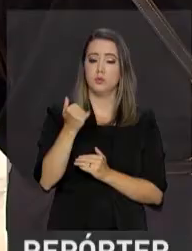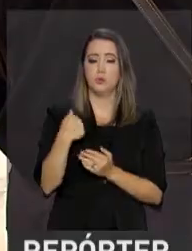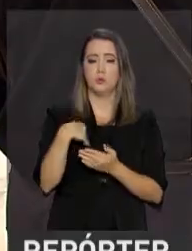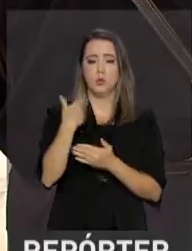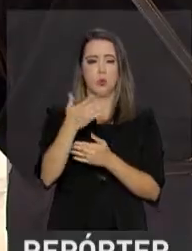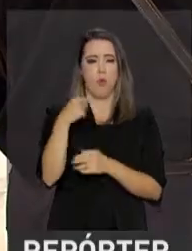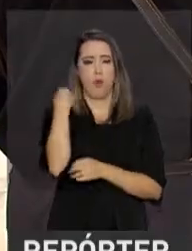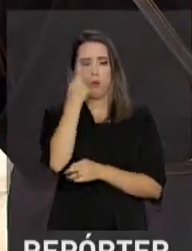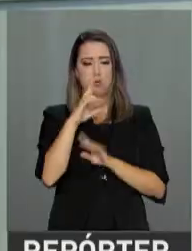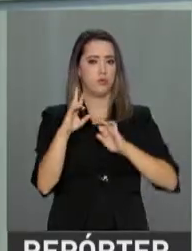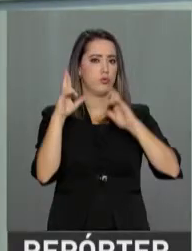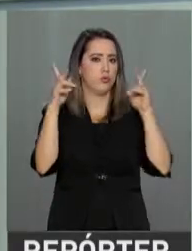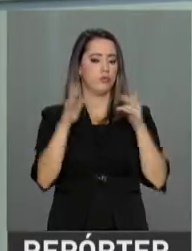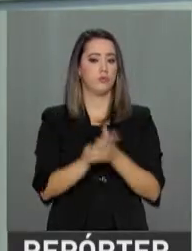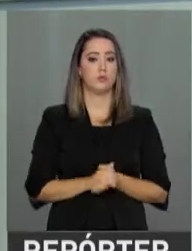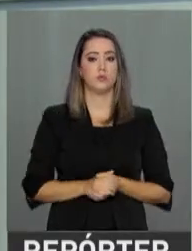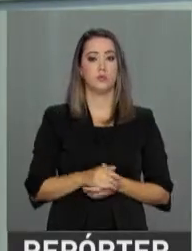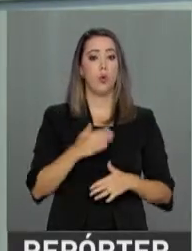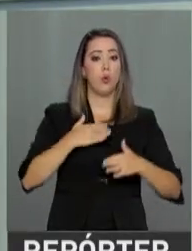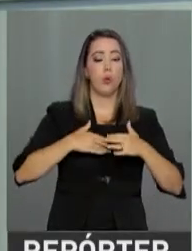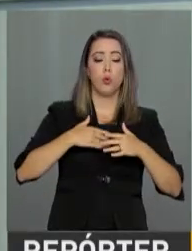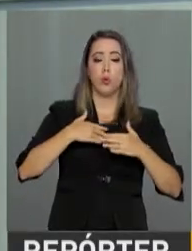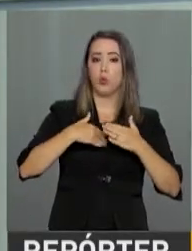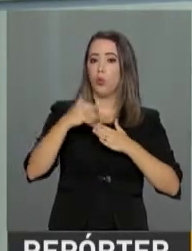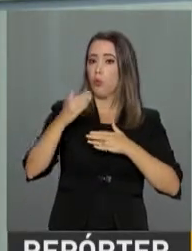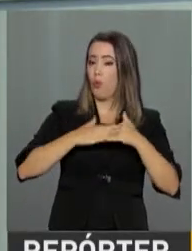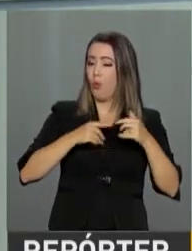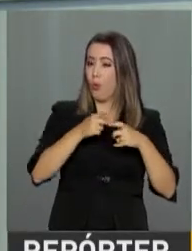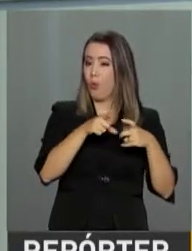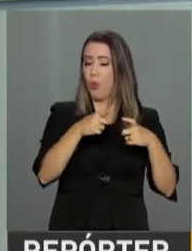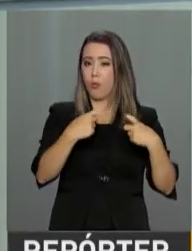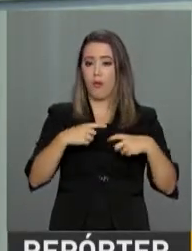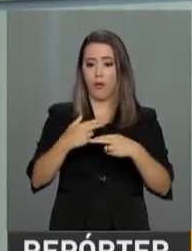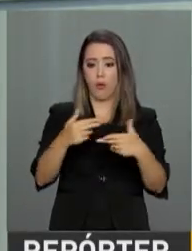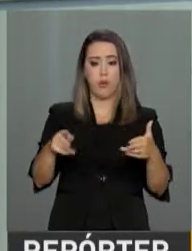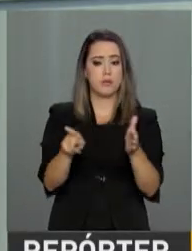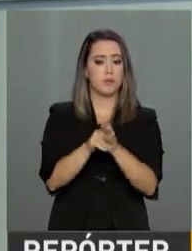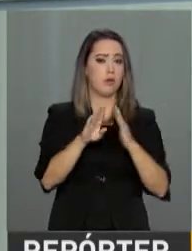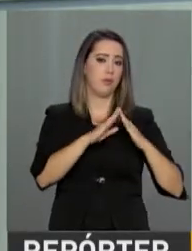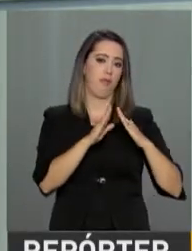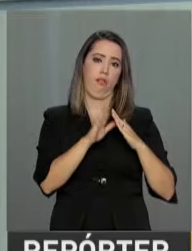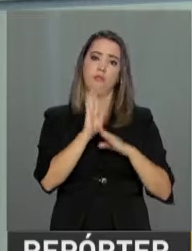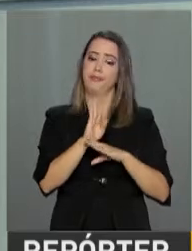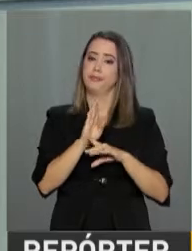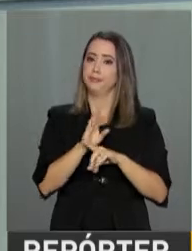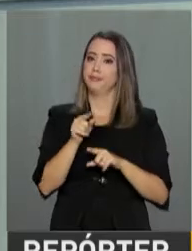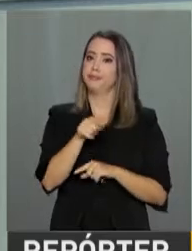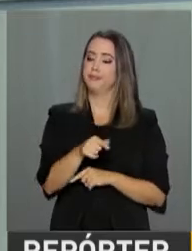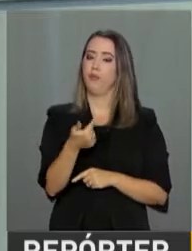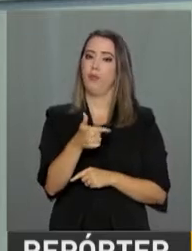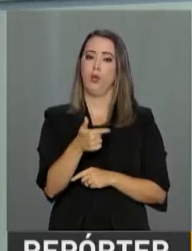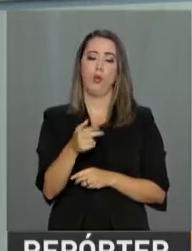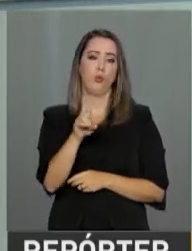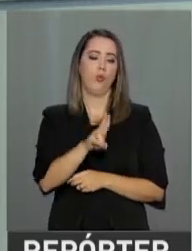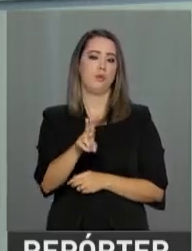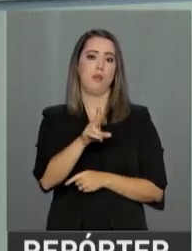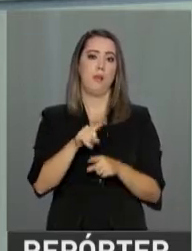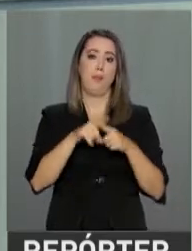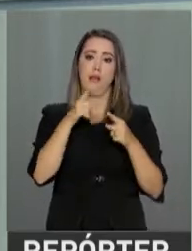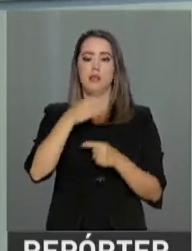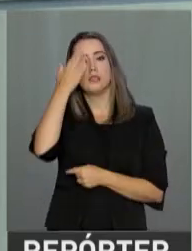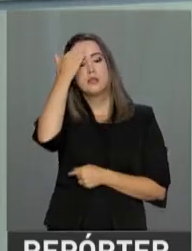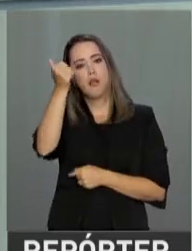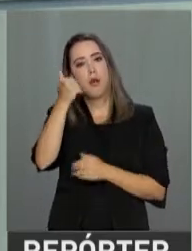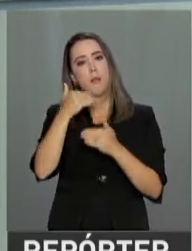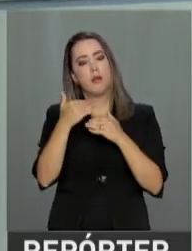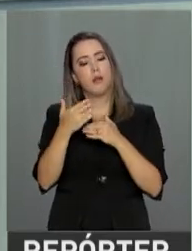fora dos períodos de pico qualquer eletrodoméstico ajuda né tem aqueles que consomem mais ele não é não consumir a consumir ao